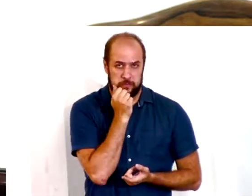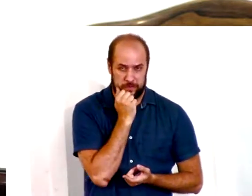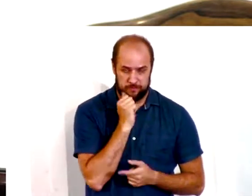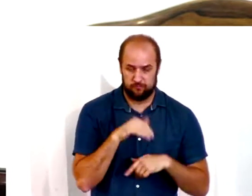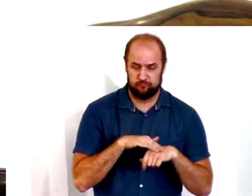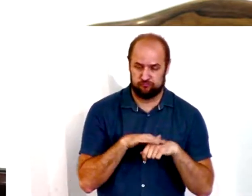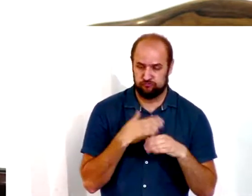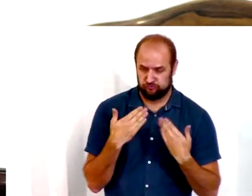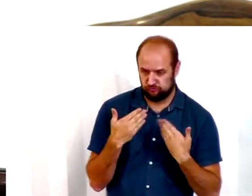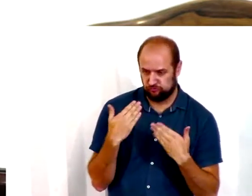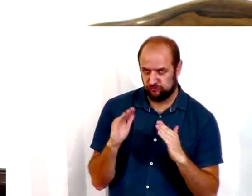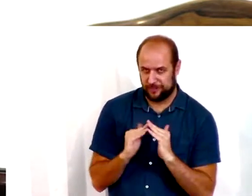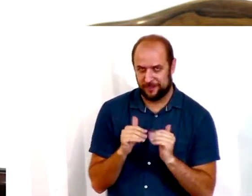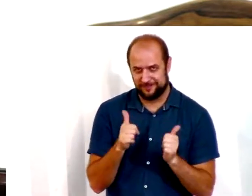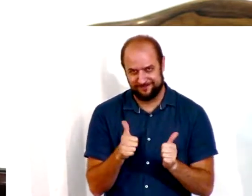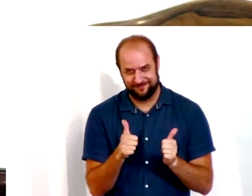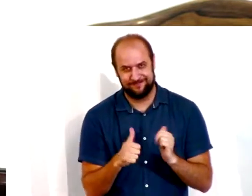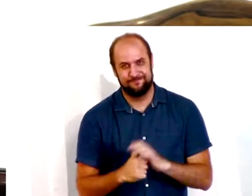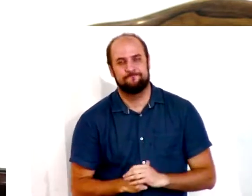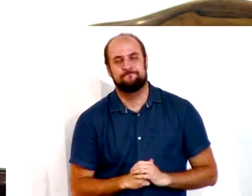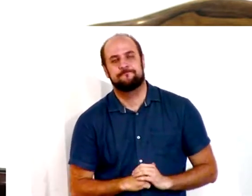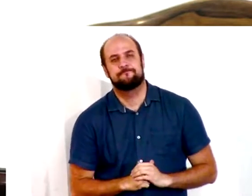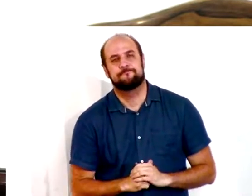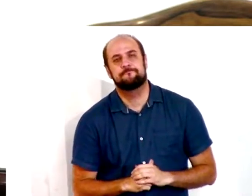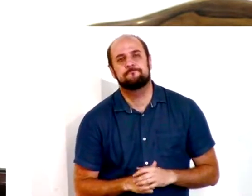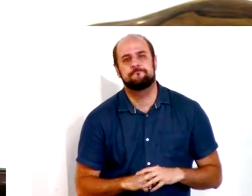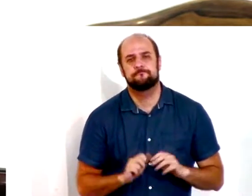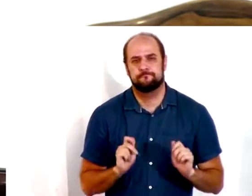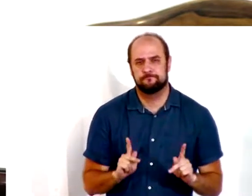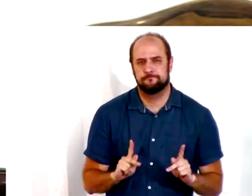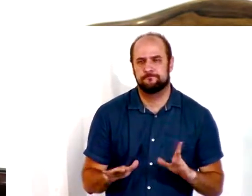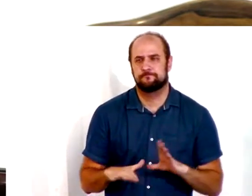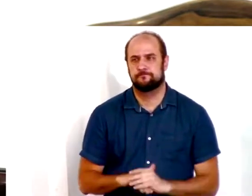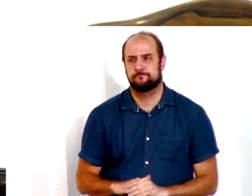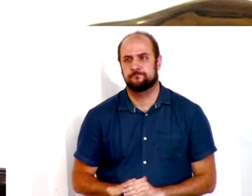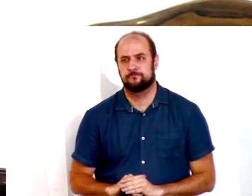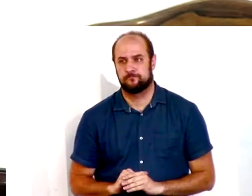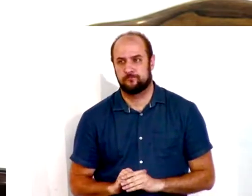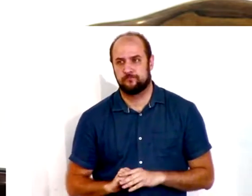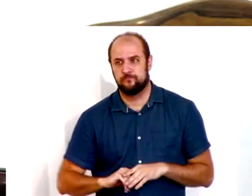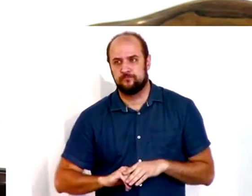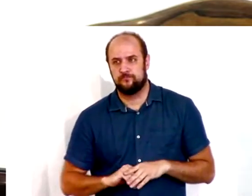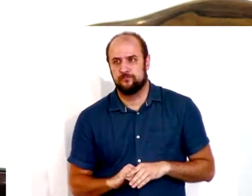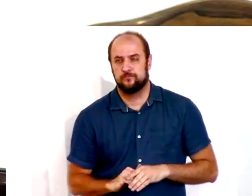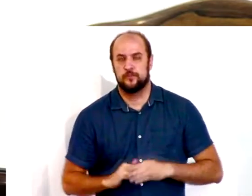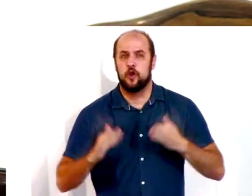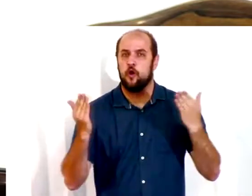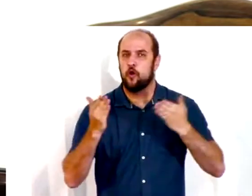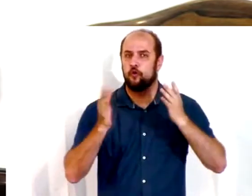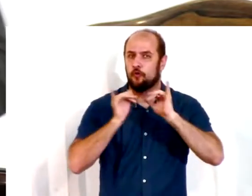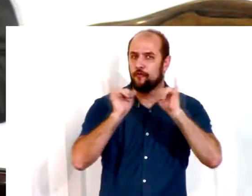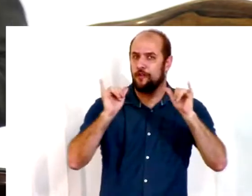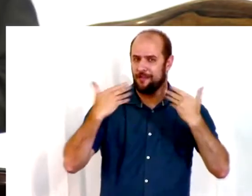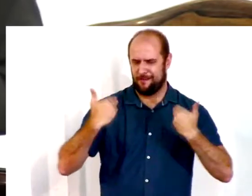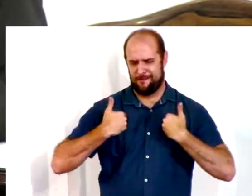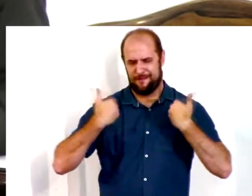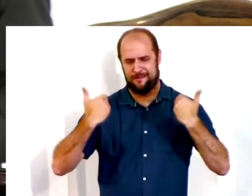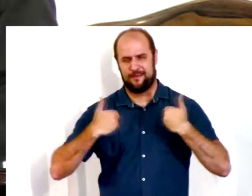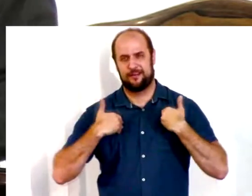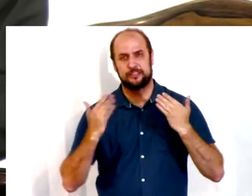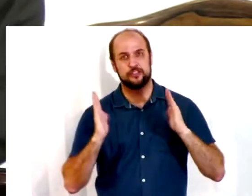conversar com vocês, tá bom? Ok, queridos. Nossa mensagem hoje é sobre contentamento. Já